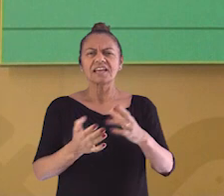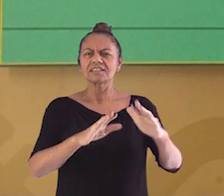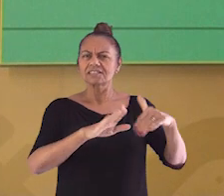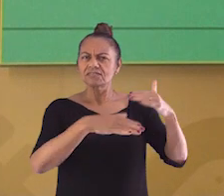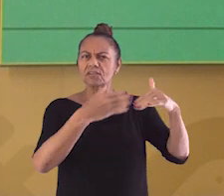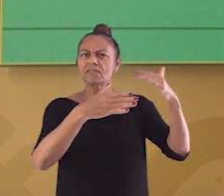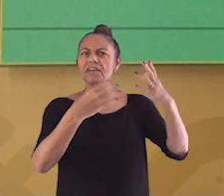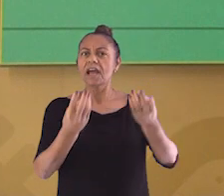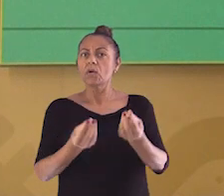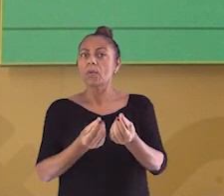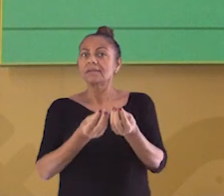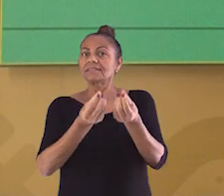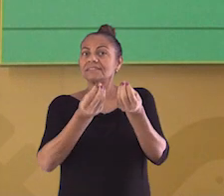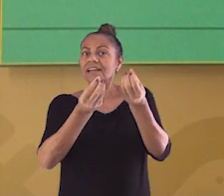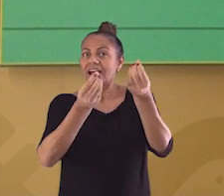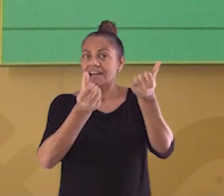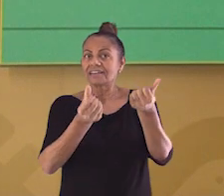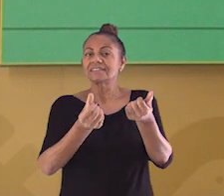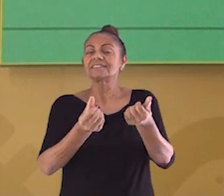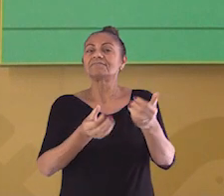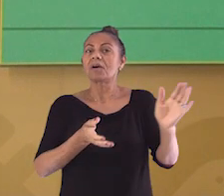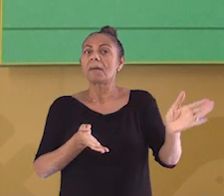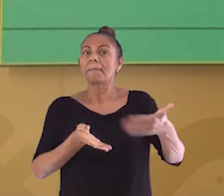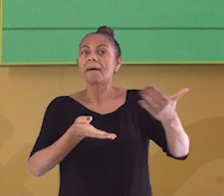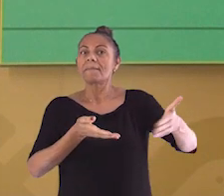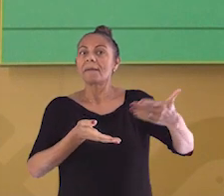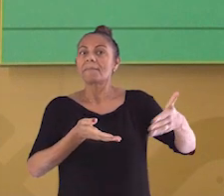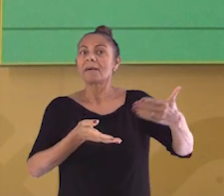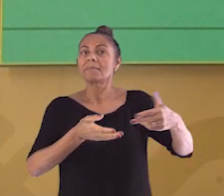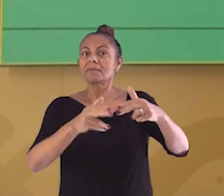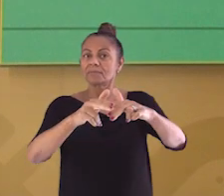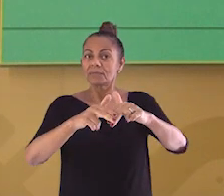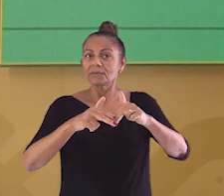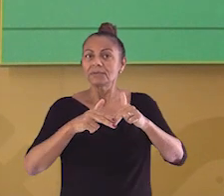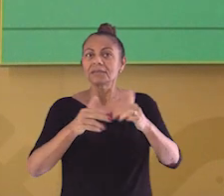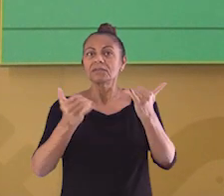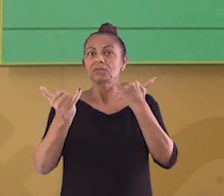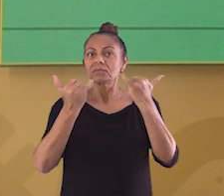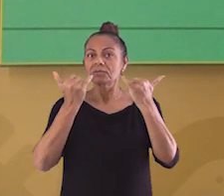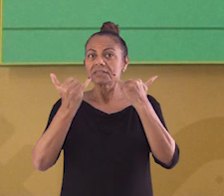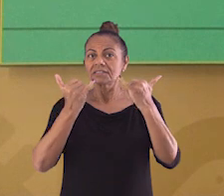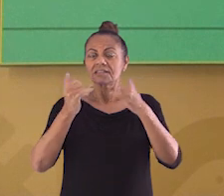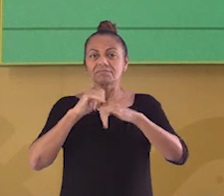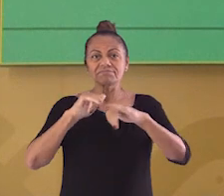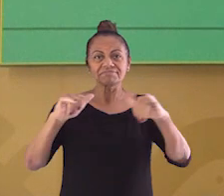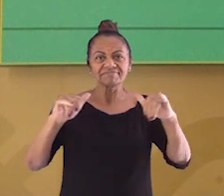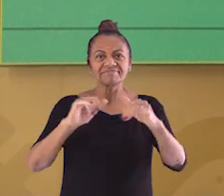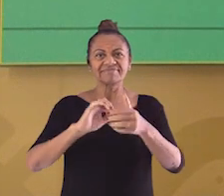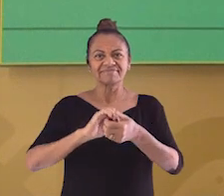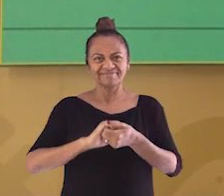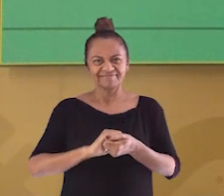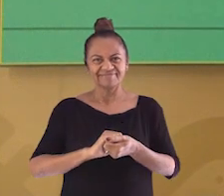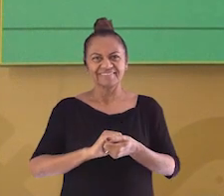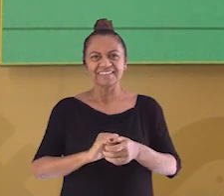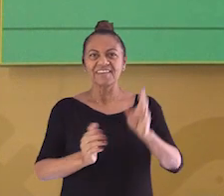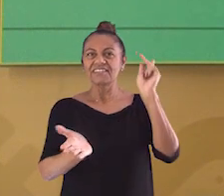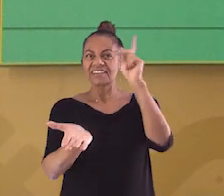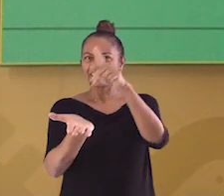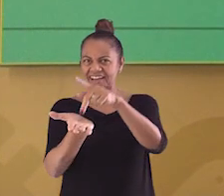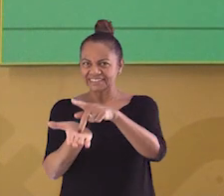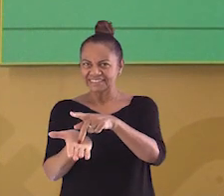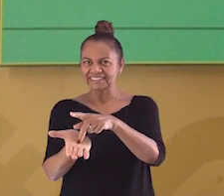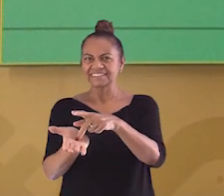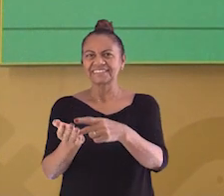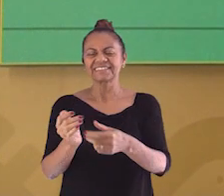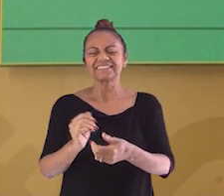a qualidade de produção por meio dos processos informativos. E aí, vocês acertaram? Acertou